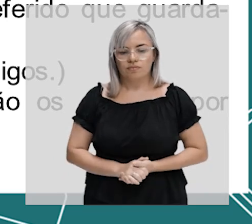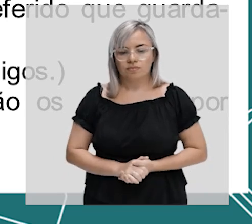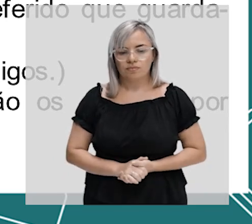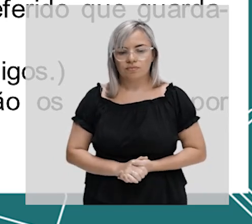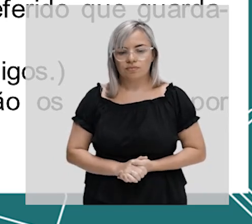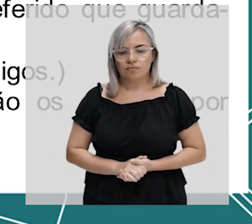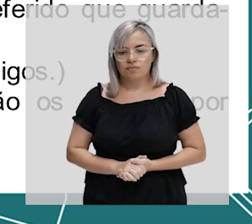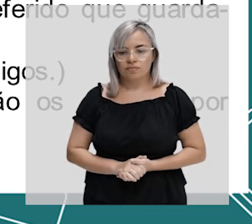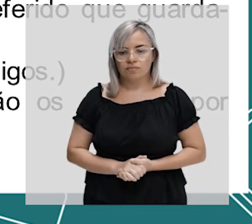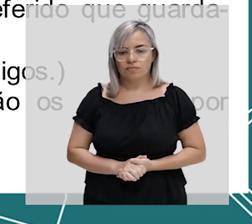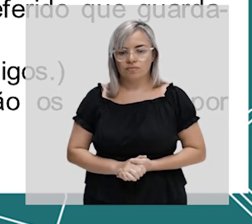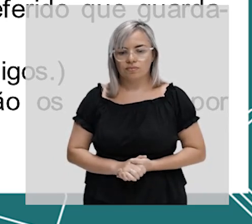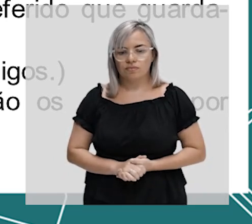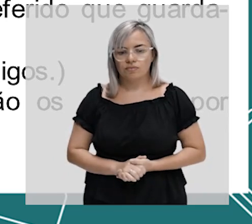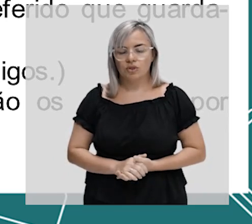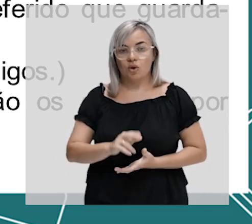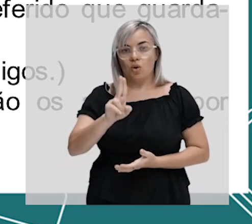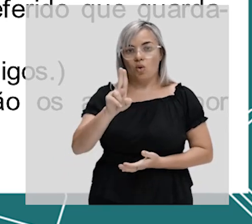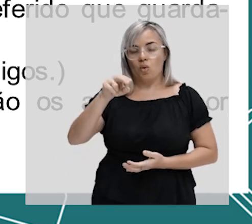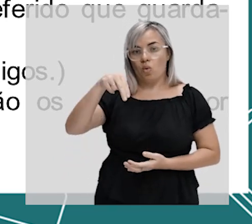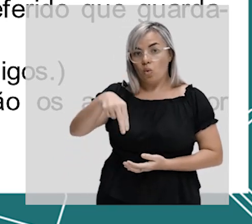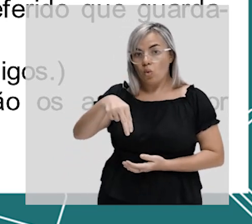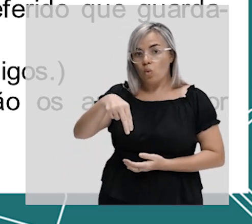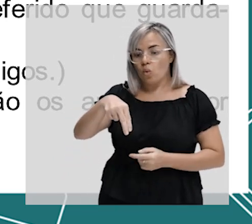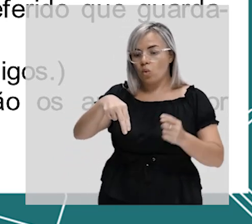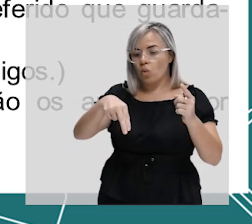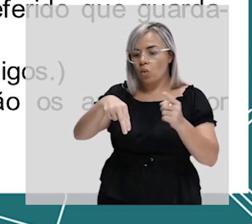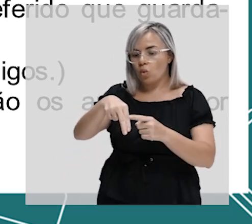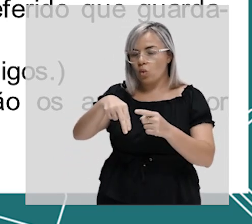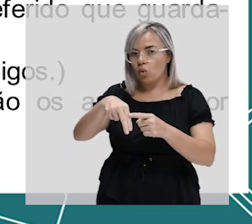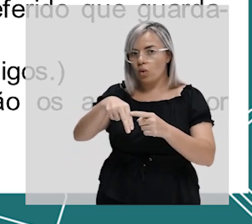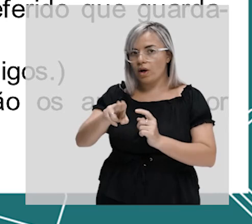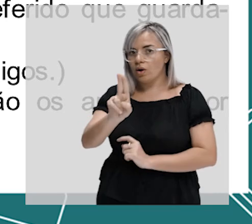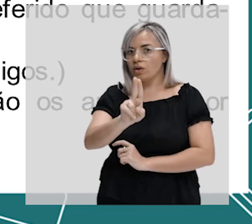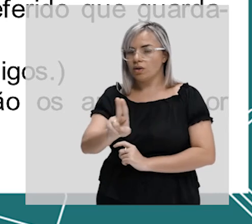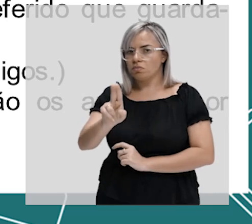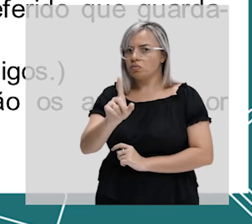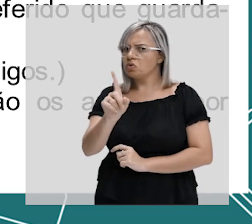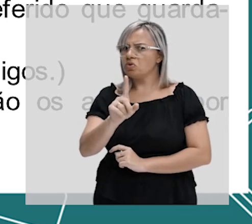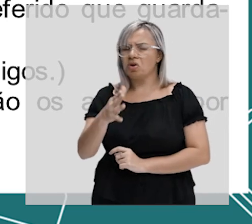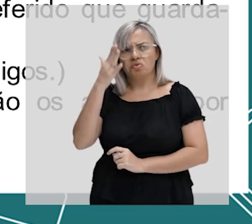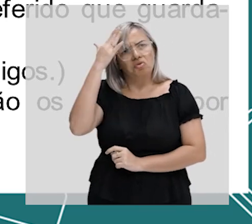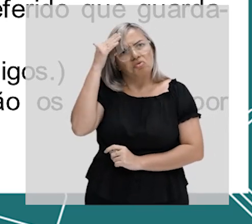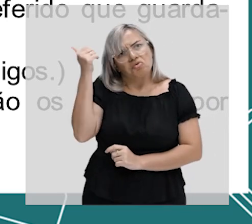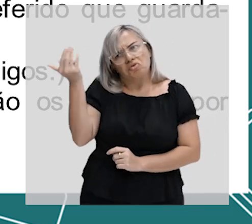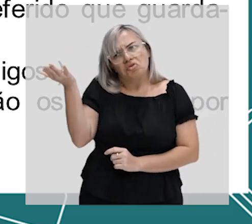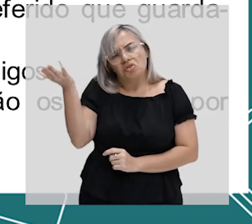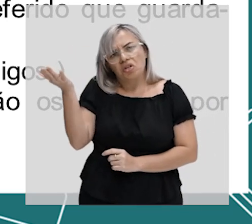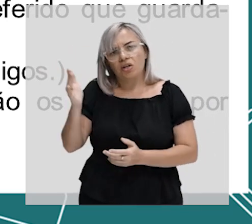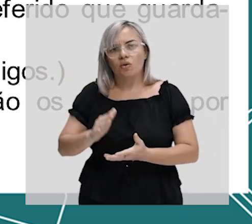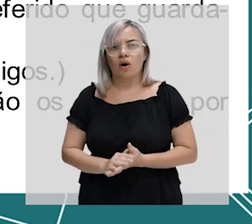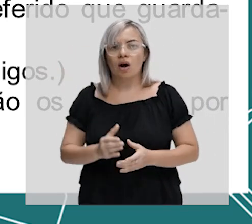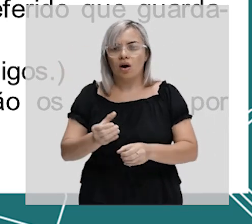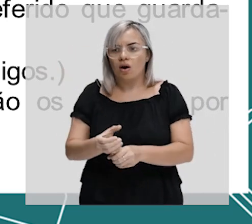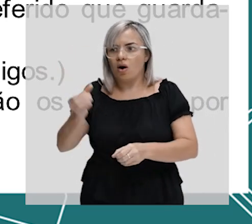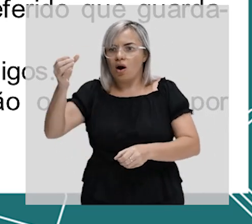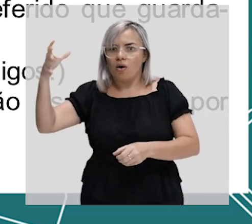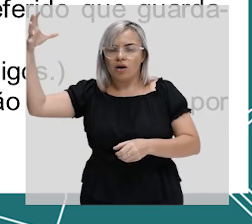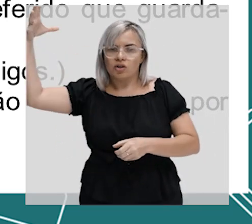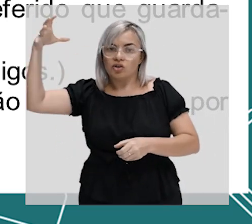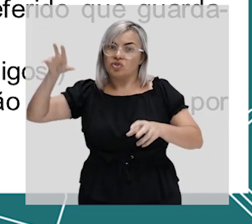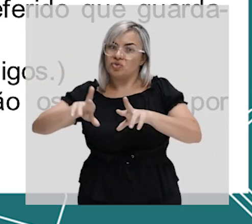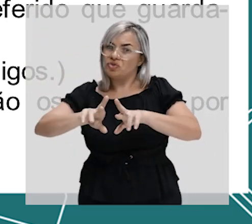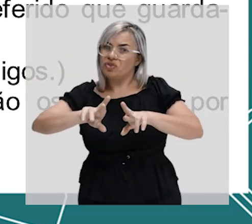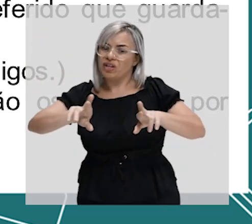Um guarda-chuva, eu não estou especificando qual é o meu tipo de guarda-chuva. Nós sabemos que nós temos guarda-chuvas